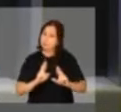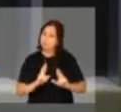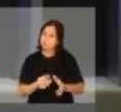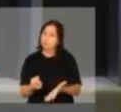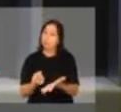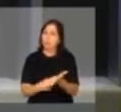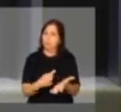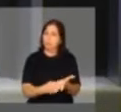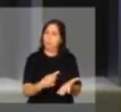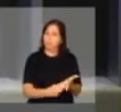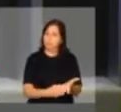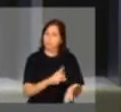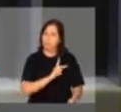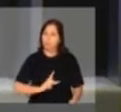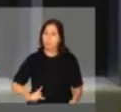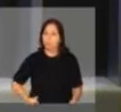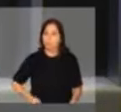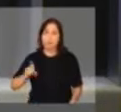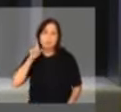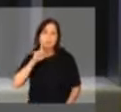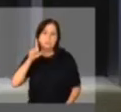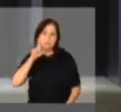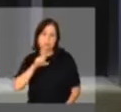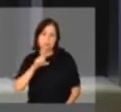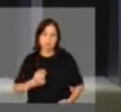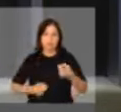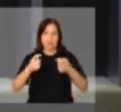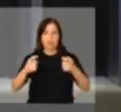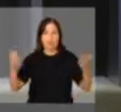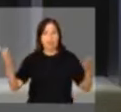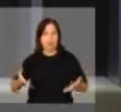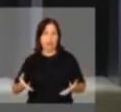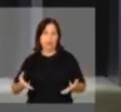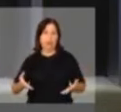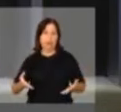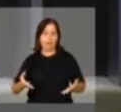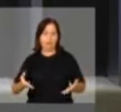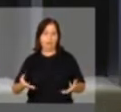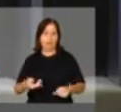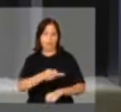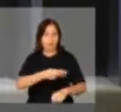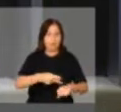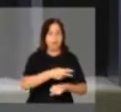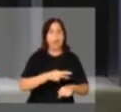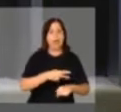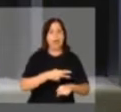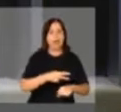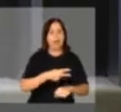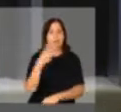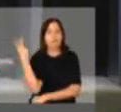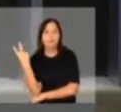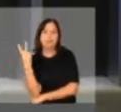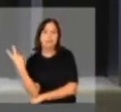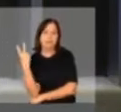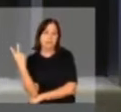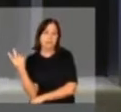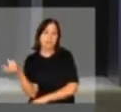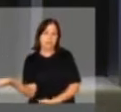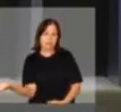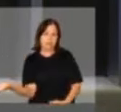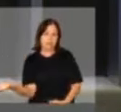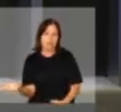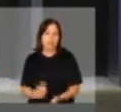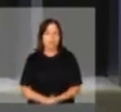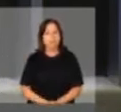Trump e declarar guerra a países vizinhos apenas para tentar aumentar sua popularidade em queda. Portanto, viva